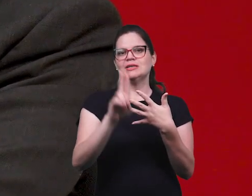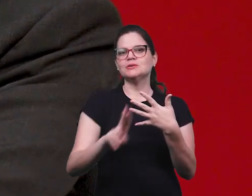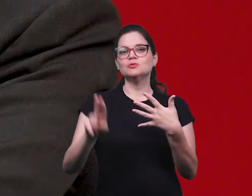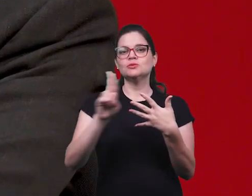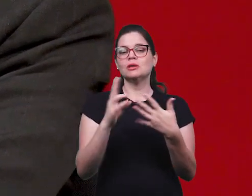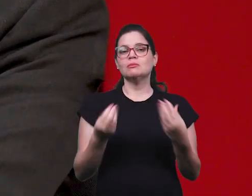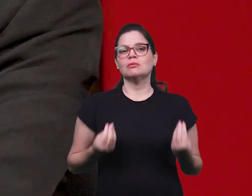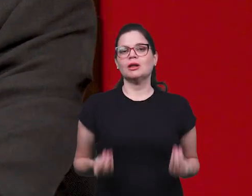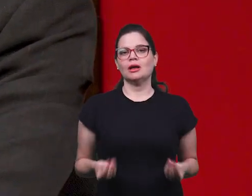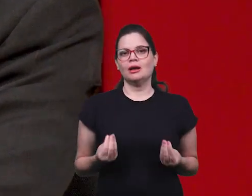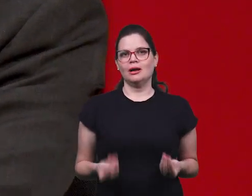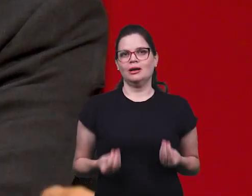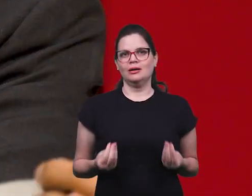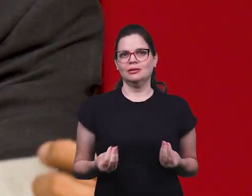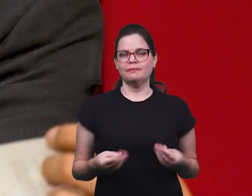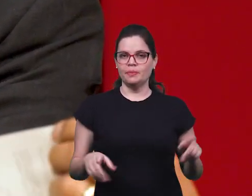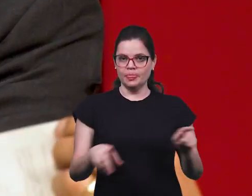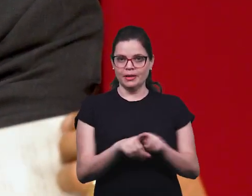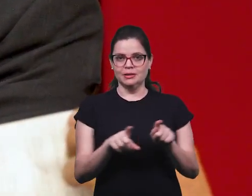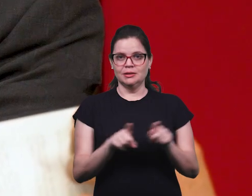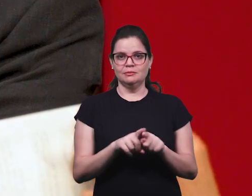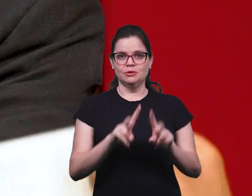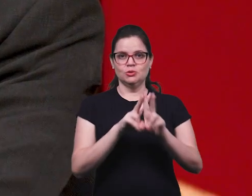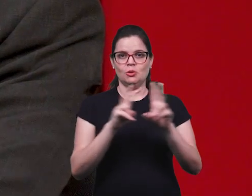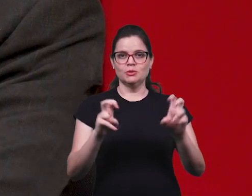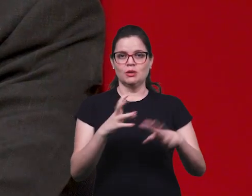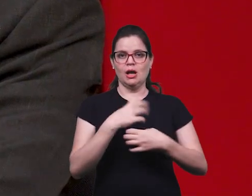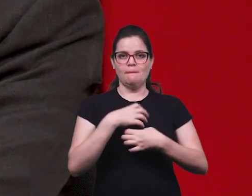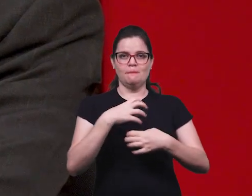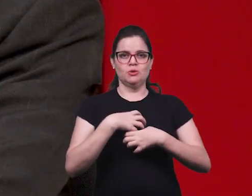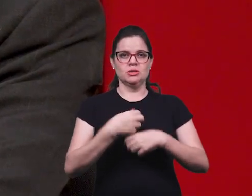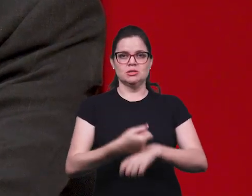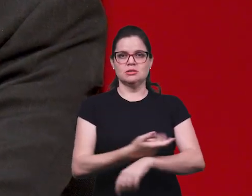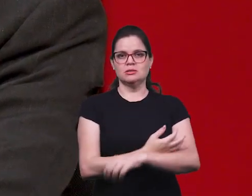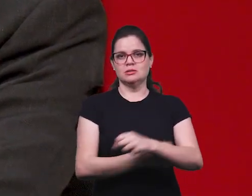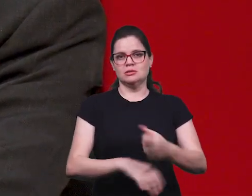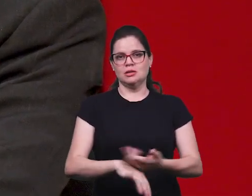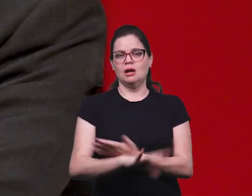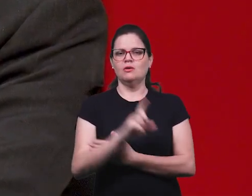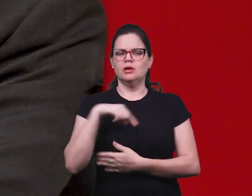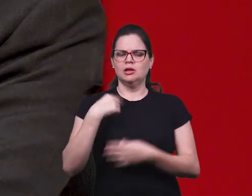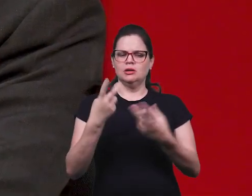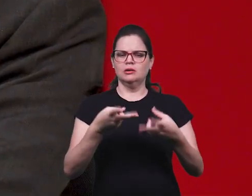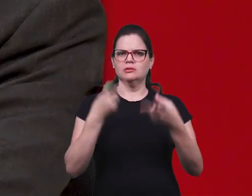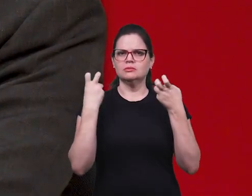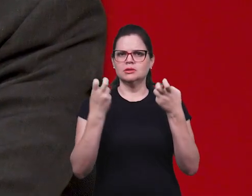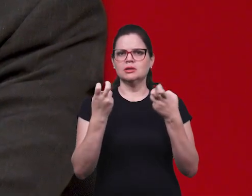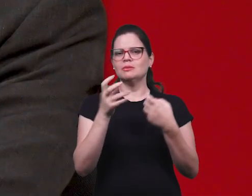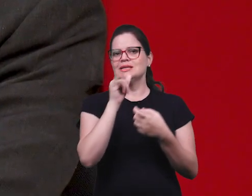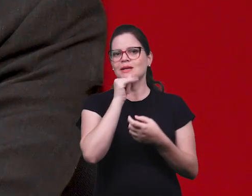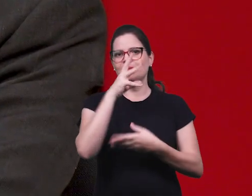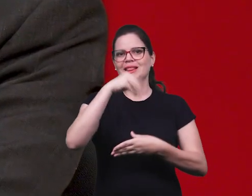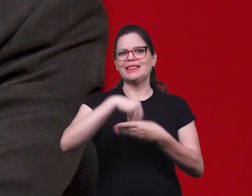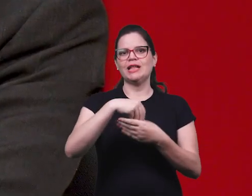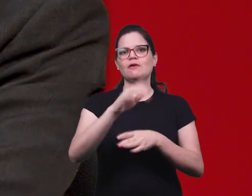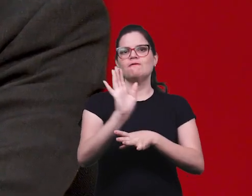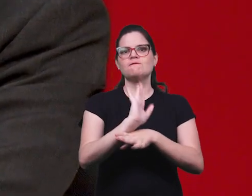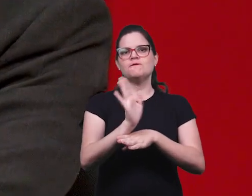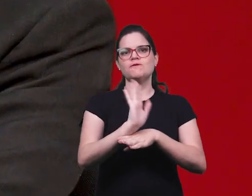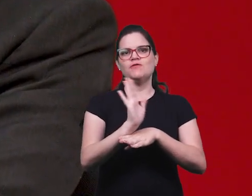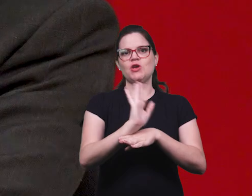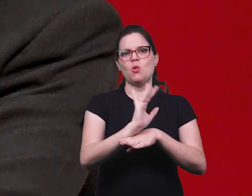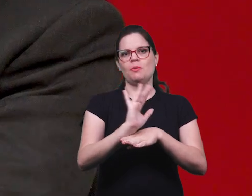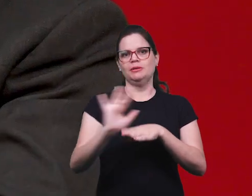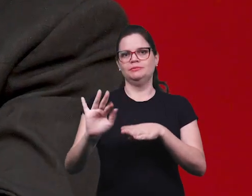até para dosar essa questão emocional do ser humano. E a gente observa isso muito claramente nos filmes. Então você tem ali os filmes